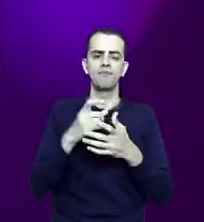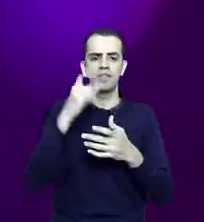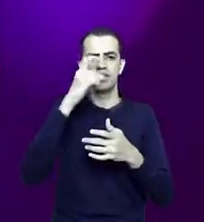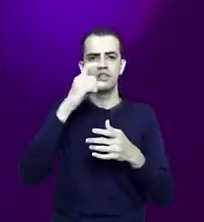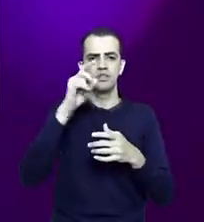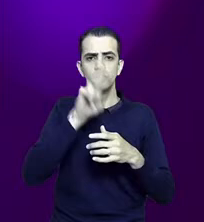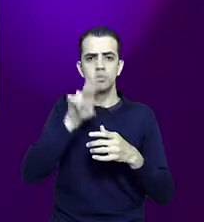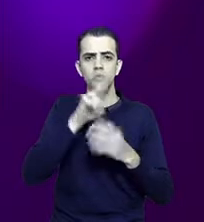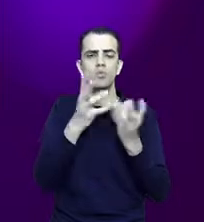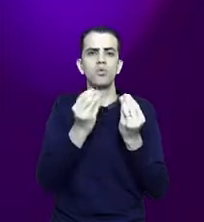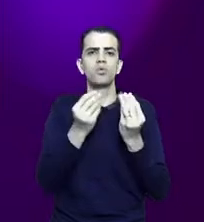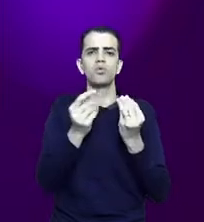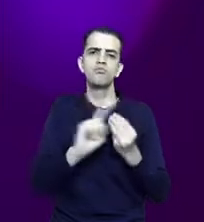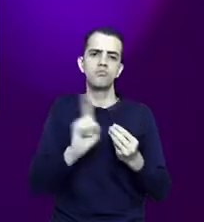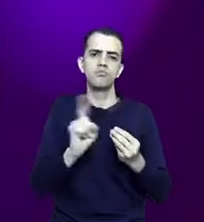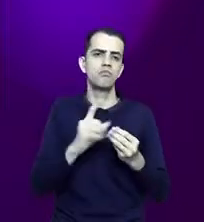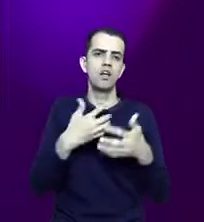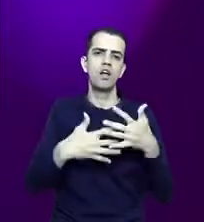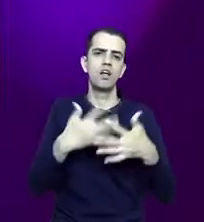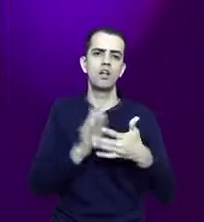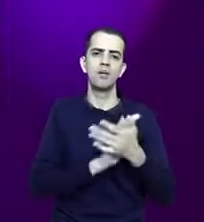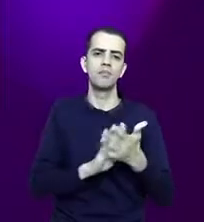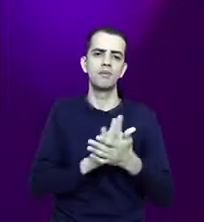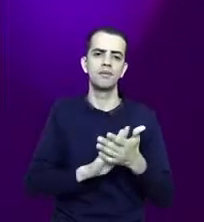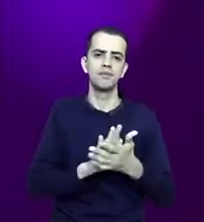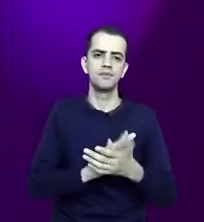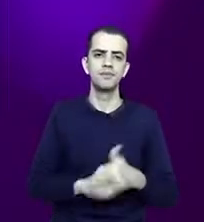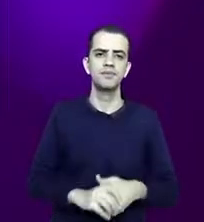tempo. E